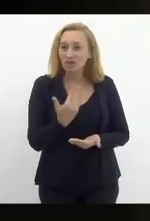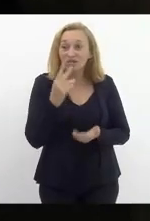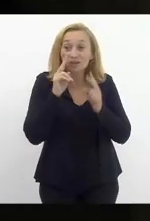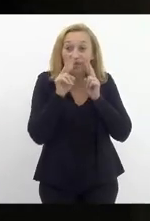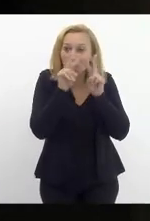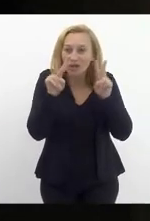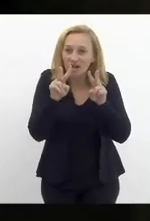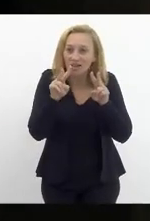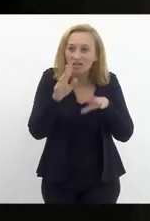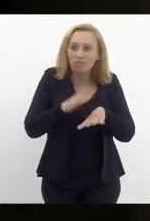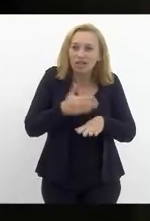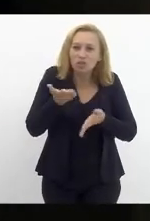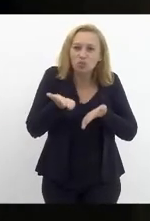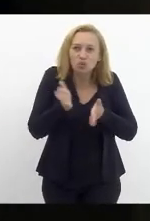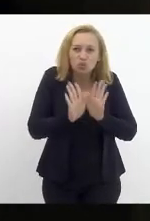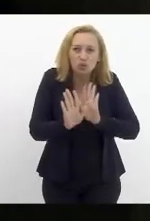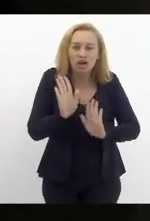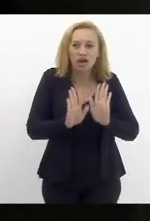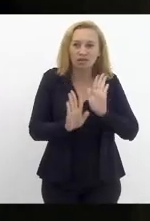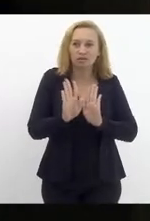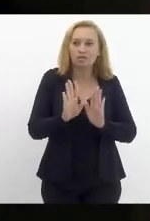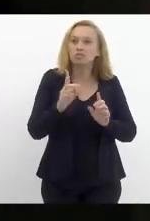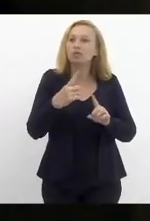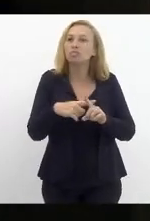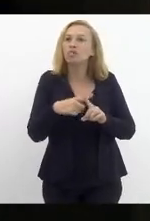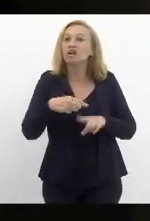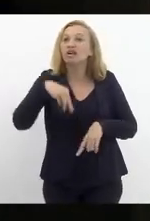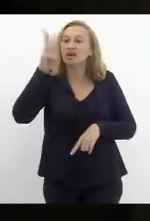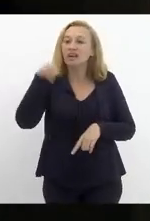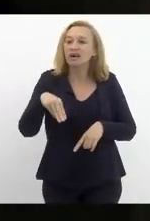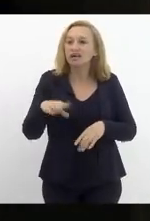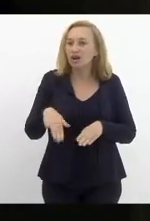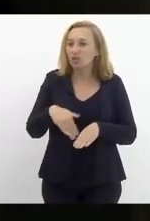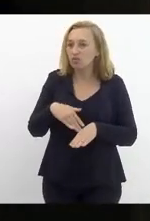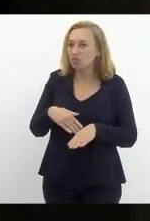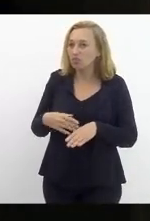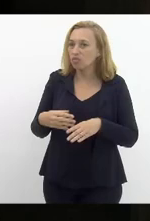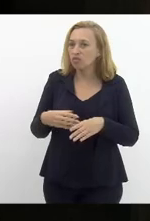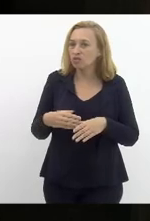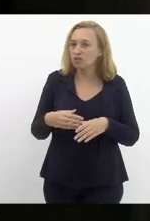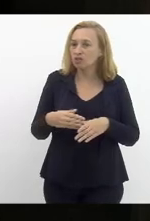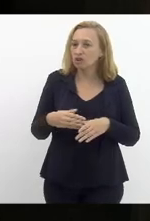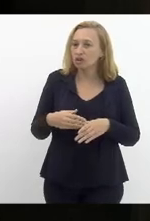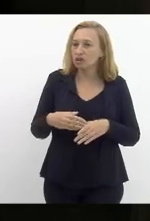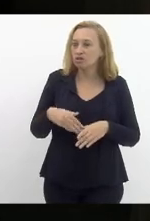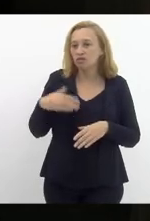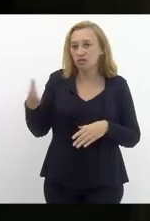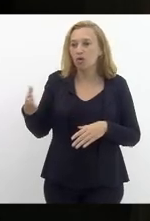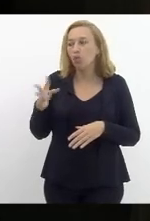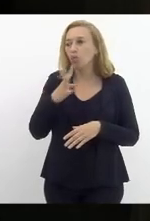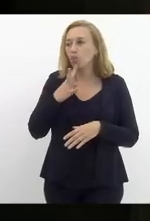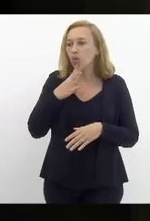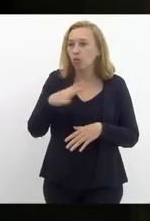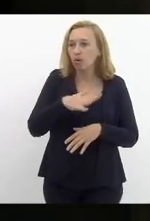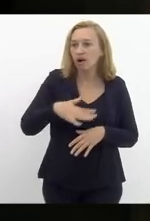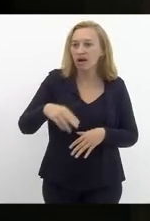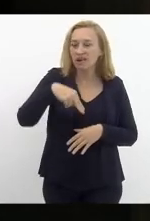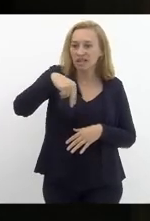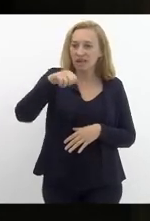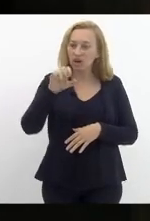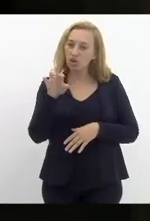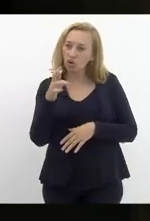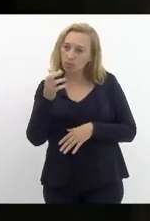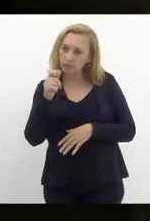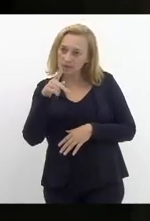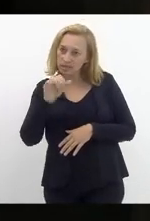olhar com um pouquinho mais de cuidado, porque quem está do lado de fora, do lado de cá, e conhece um pouquinho da área de necrópsia,